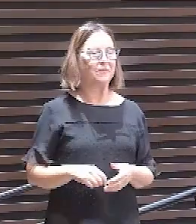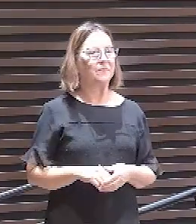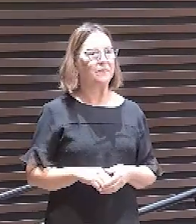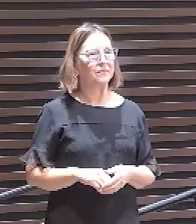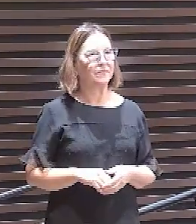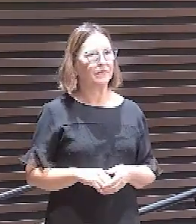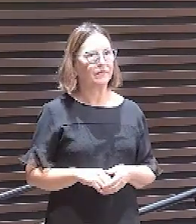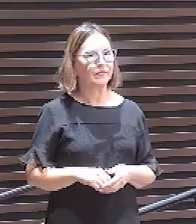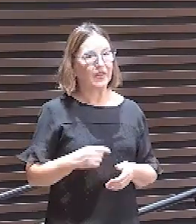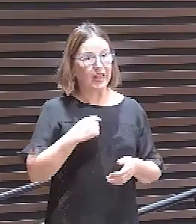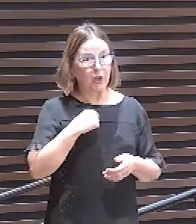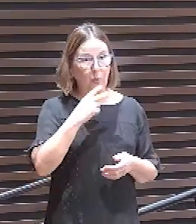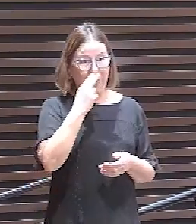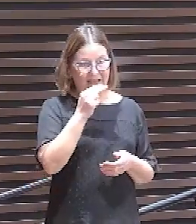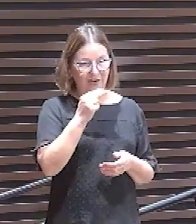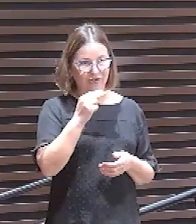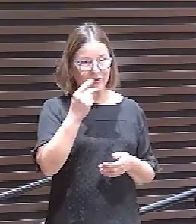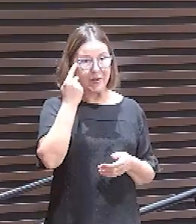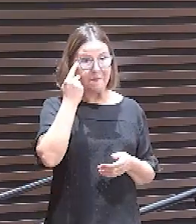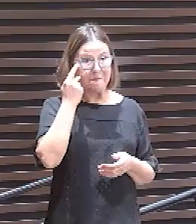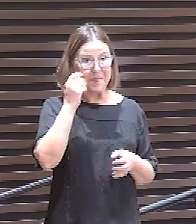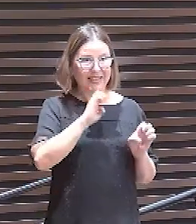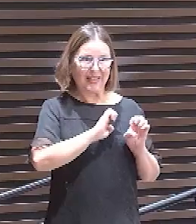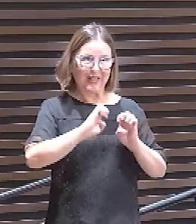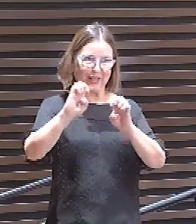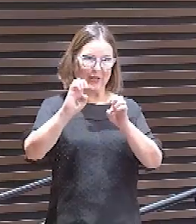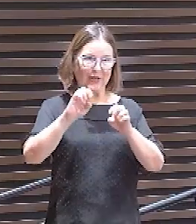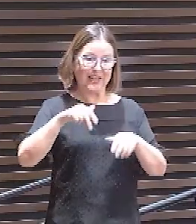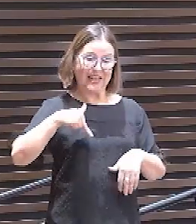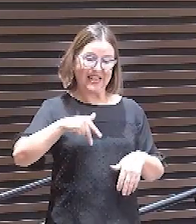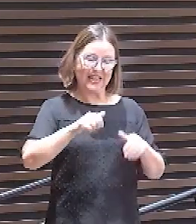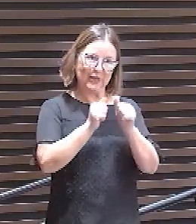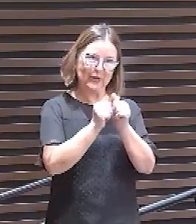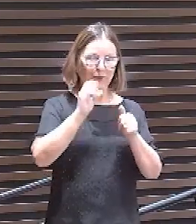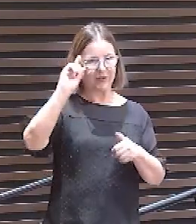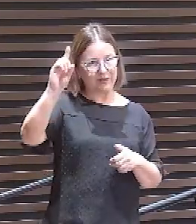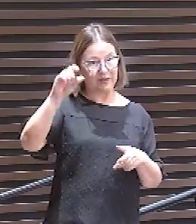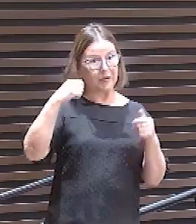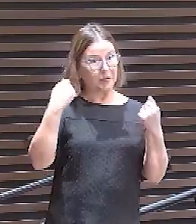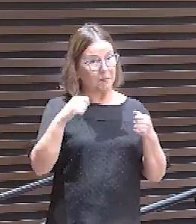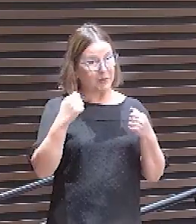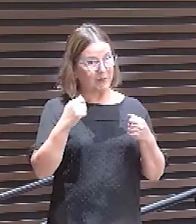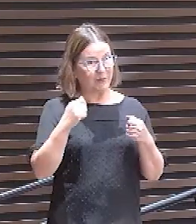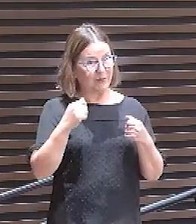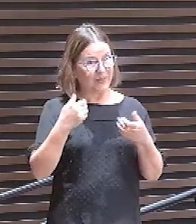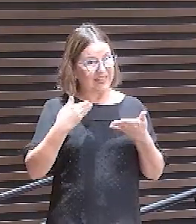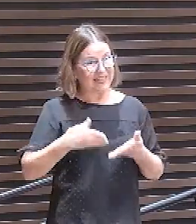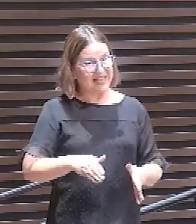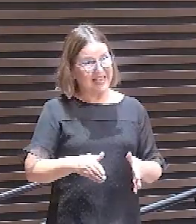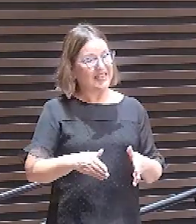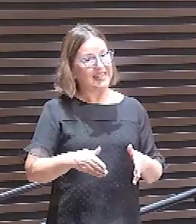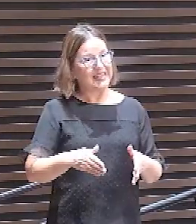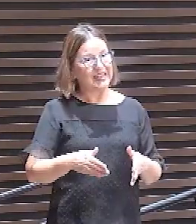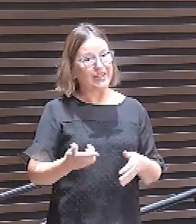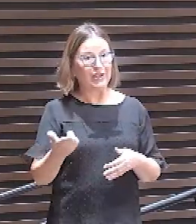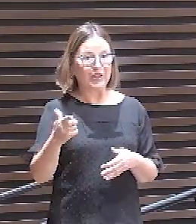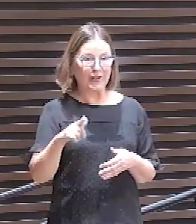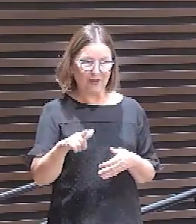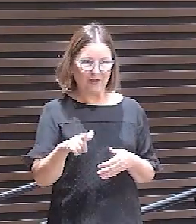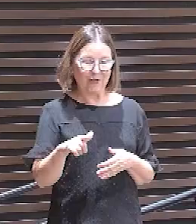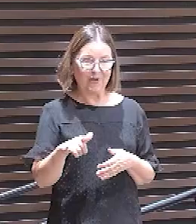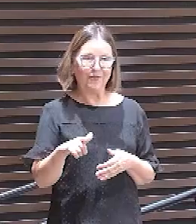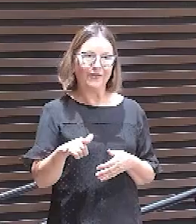que para Enoque andar com Deus, ele teve que nascer de novo por meio da promessa da semente da mulher